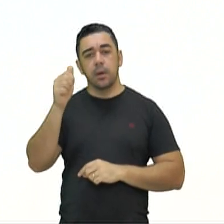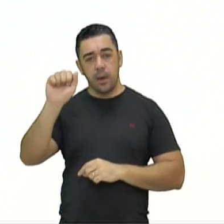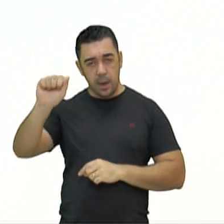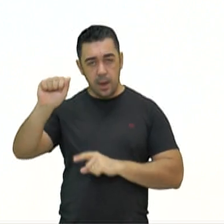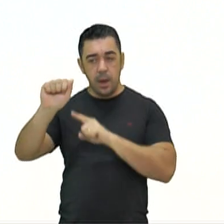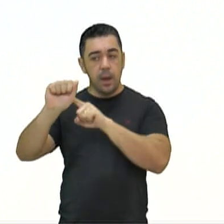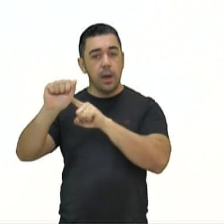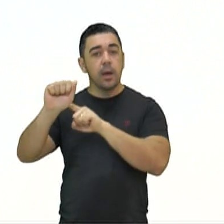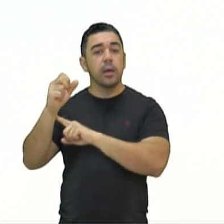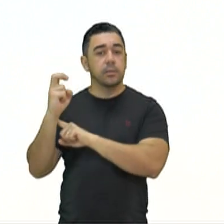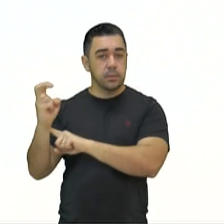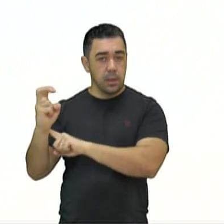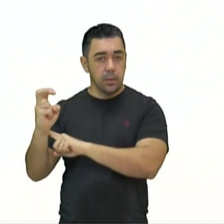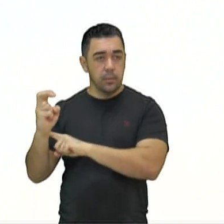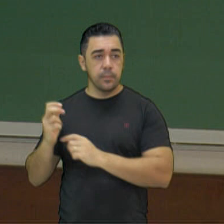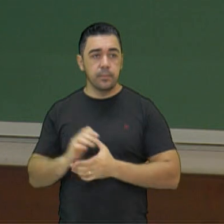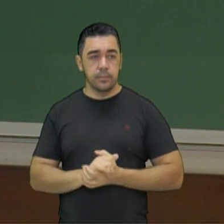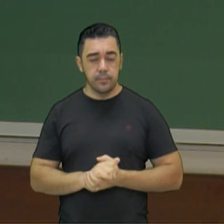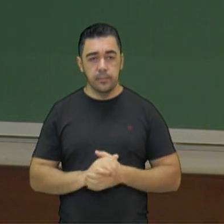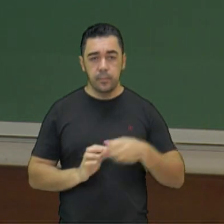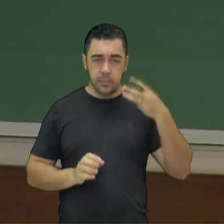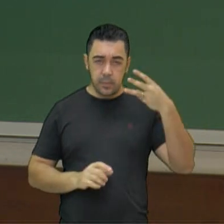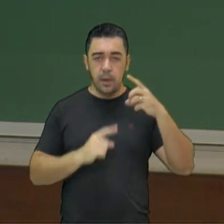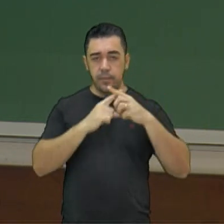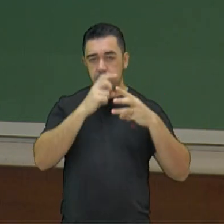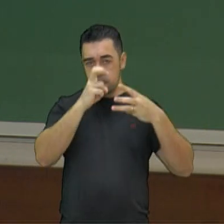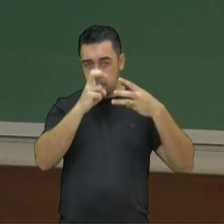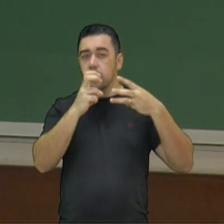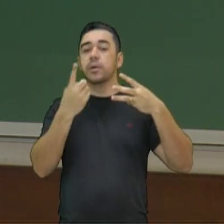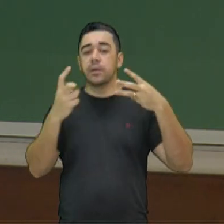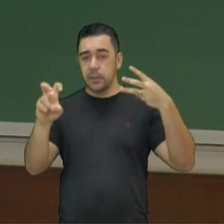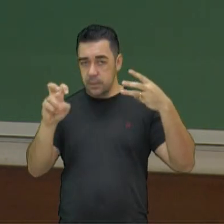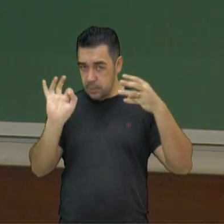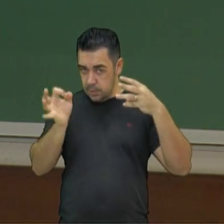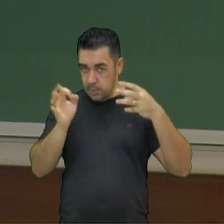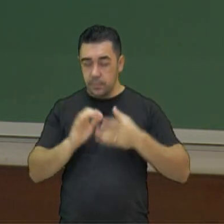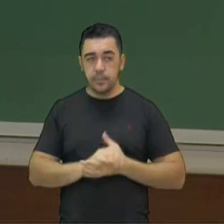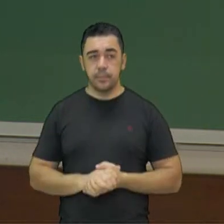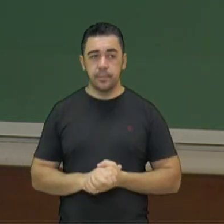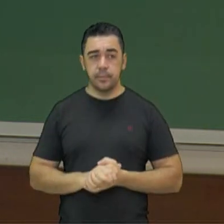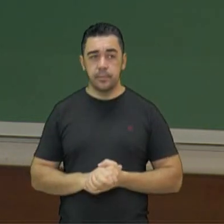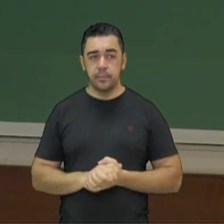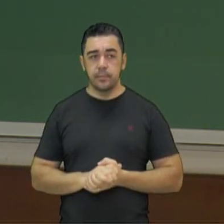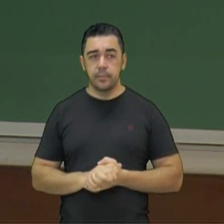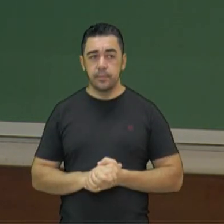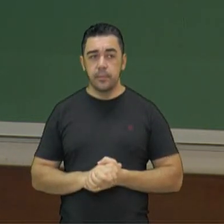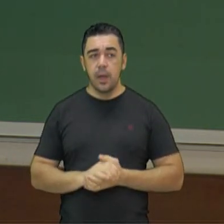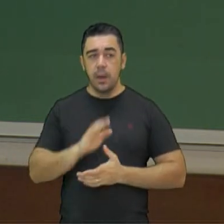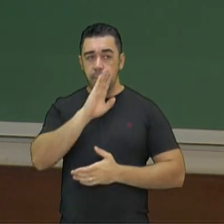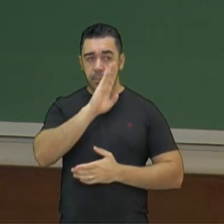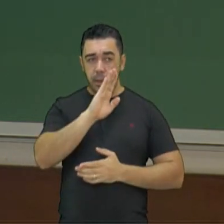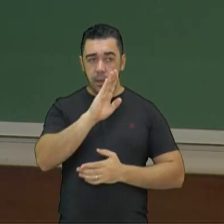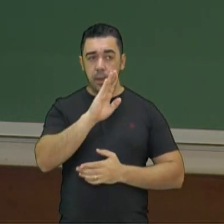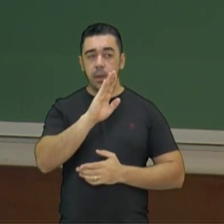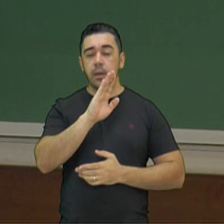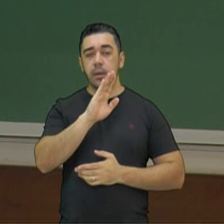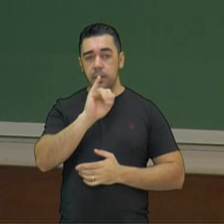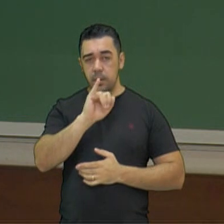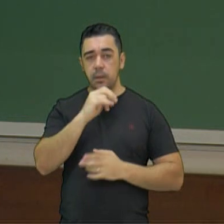vale 5. 3 vezes 5 é 15, ok? Parte imaginária, B é igual